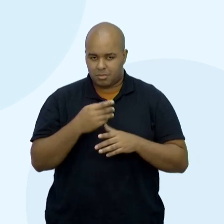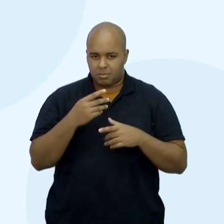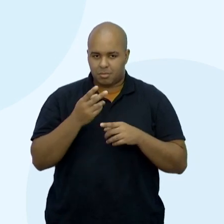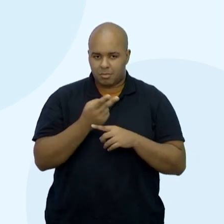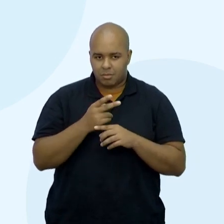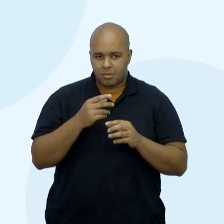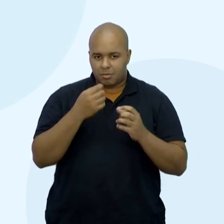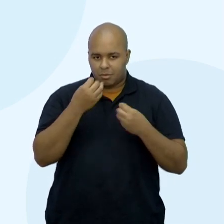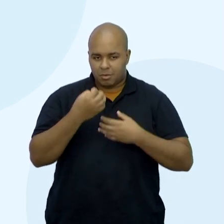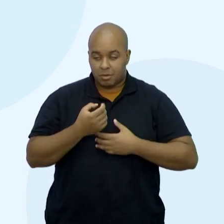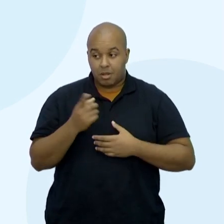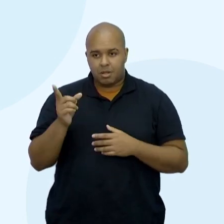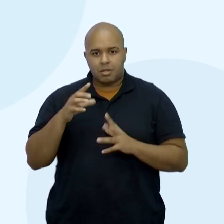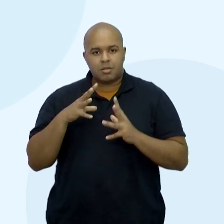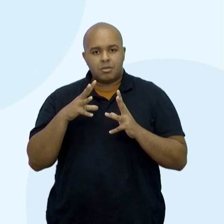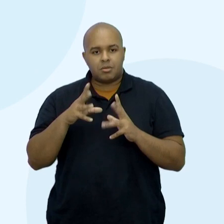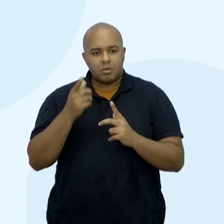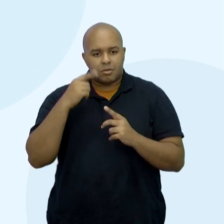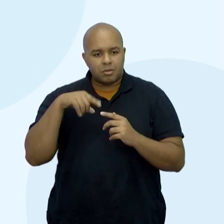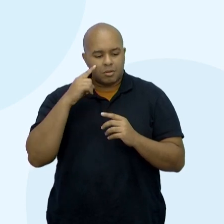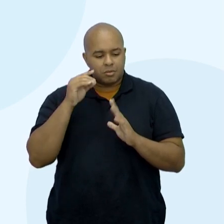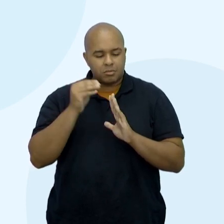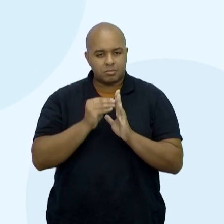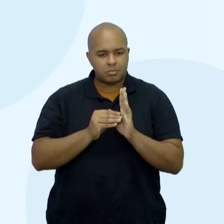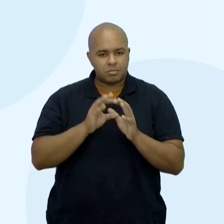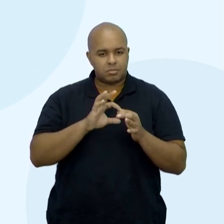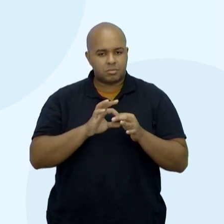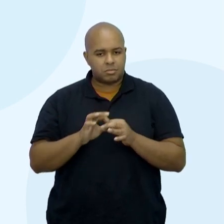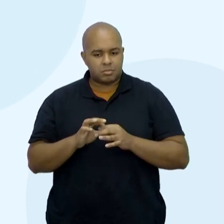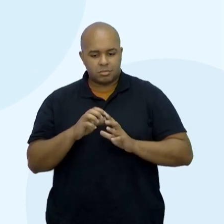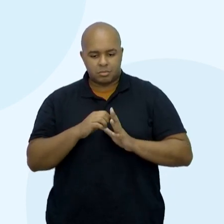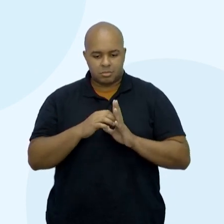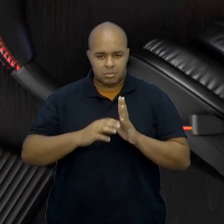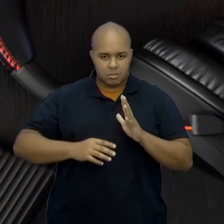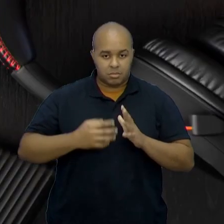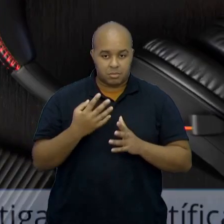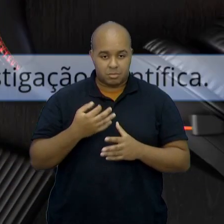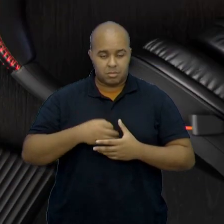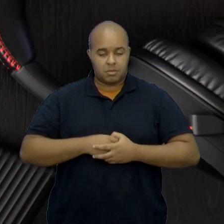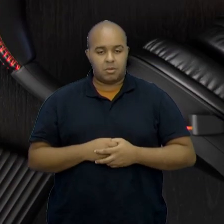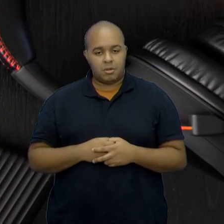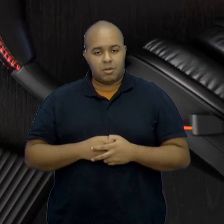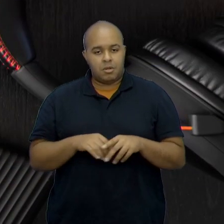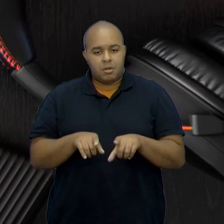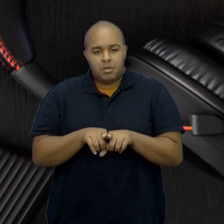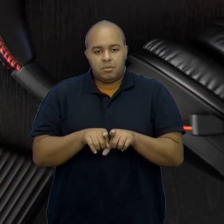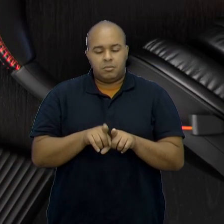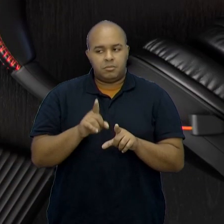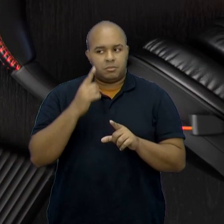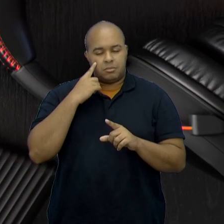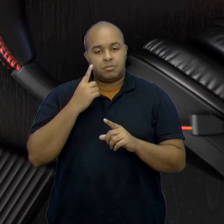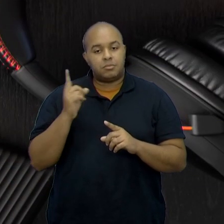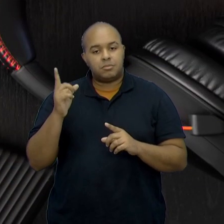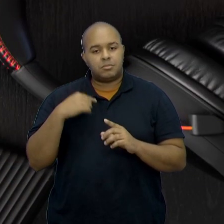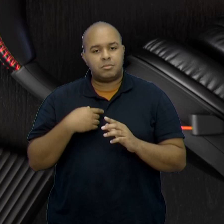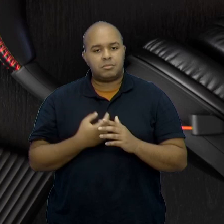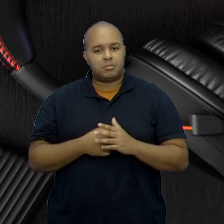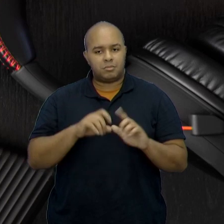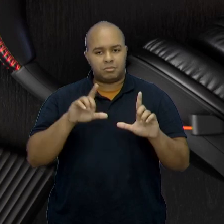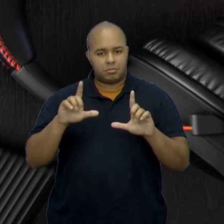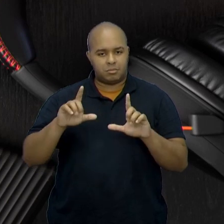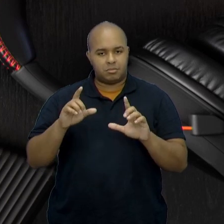informação. Aqui todo o nosso contexto aqui da atividade 4 e aqui o